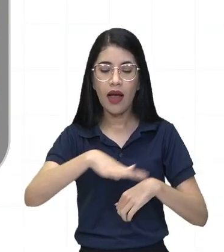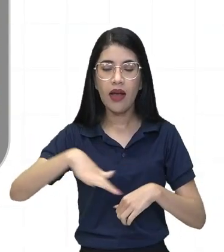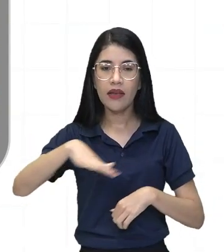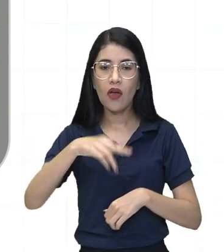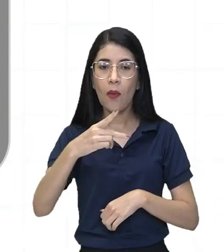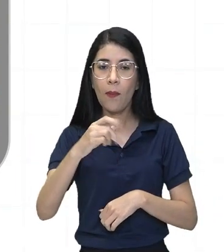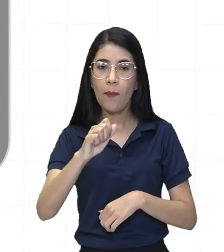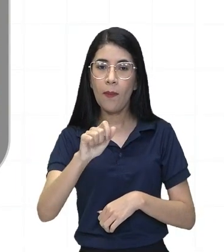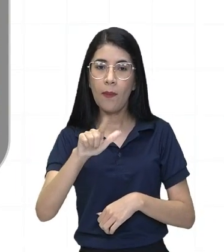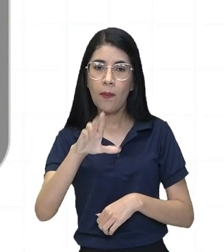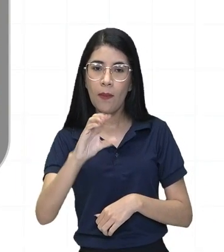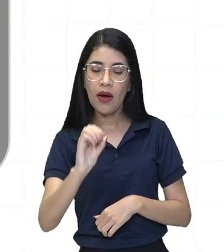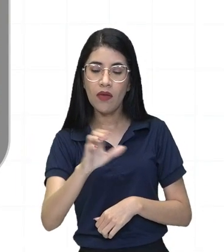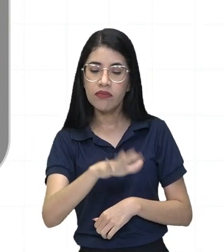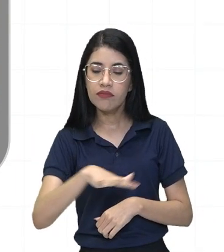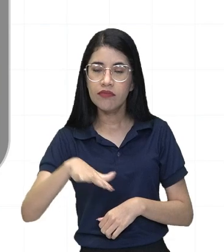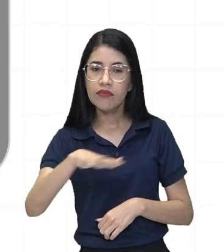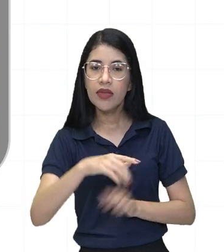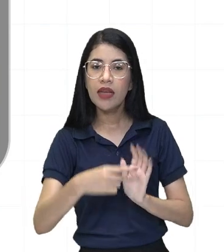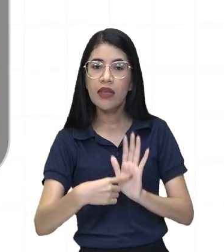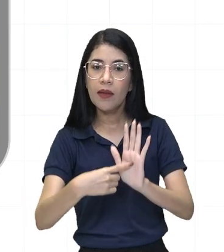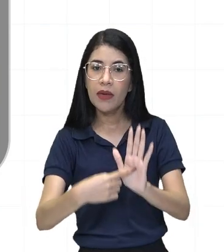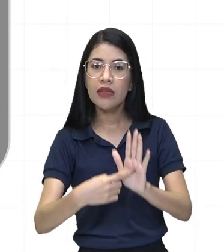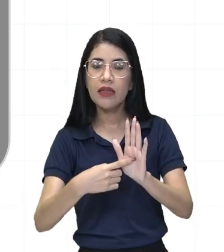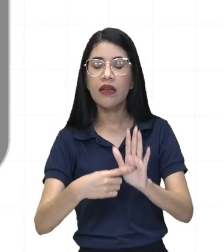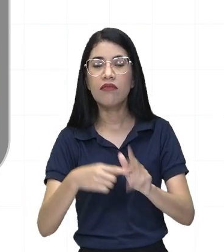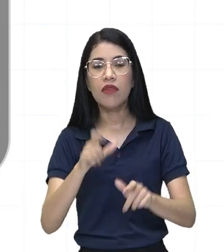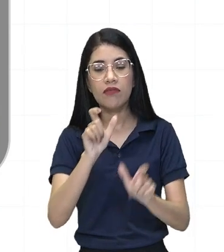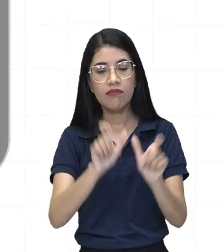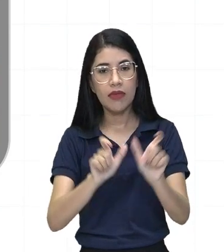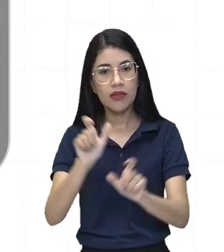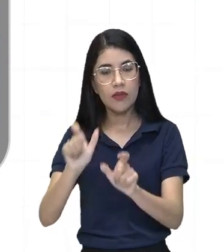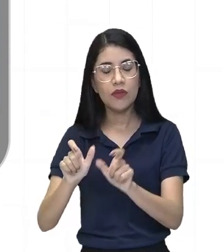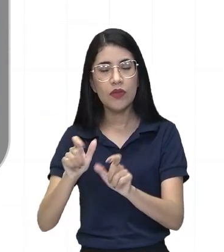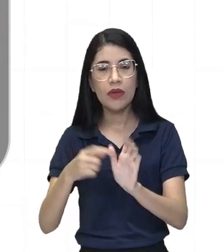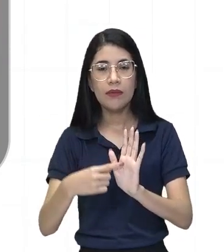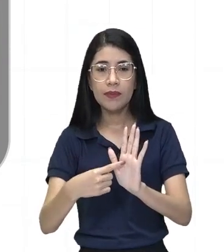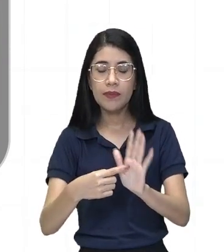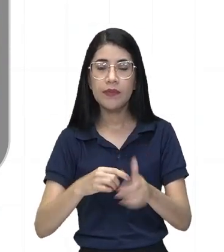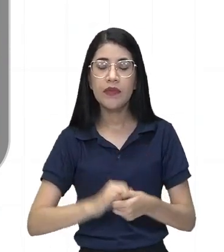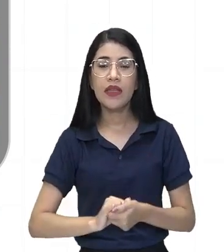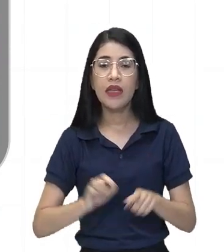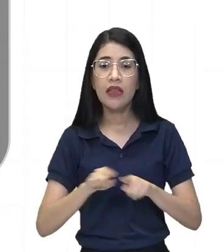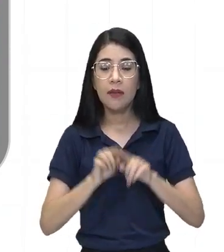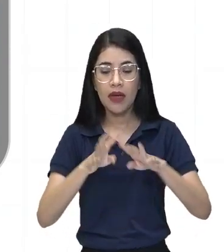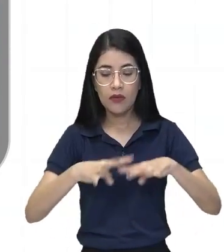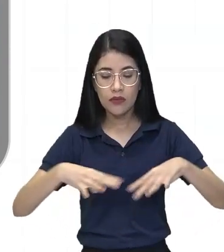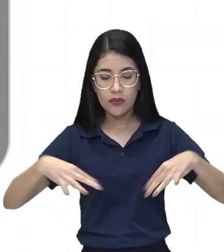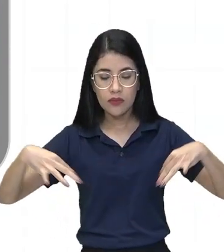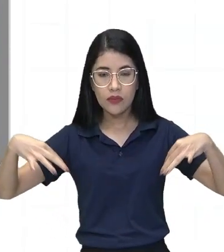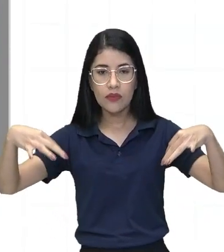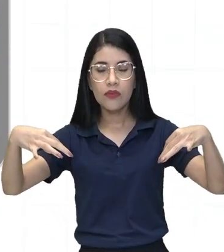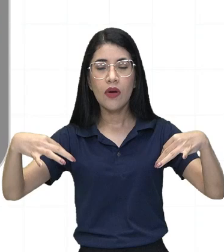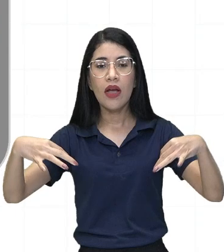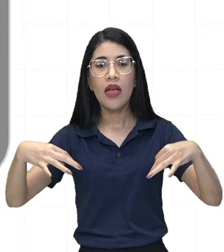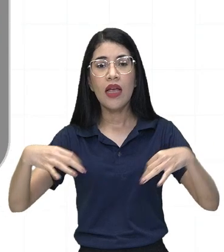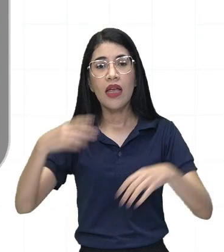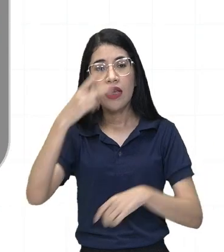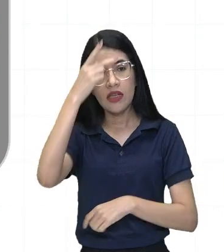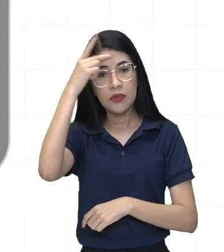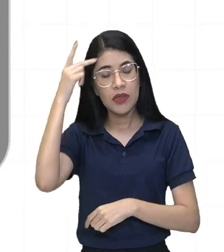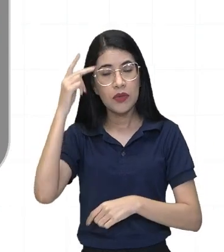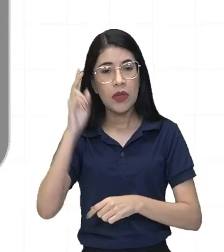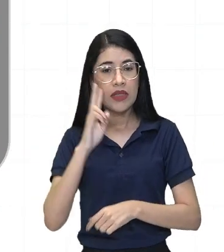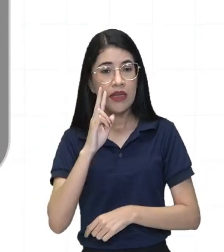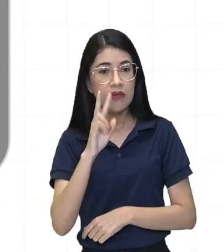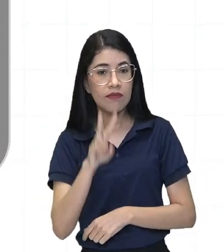Onde ficava o palco, onde apresentava, né? Aí nós temos os auditórios, que era onde a plateia fica